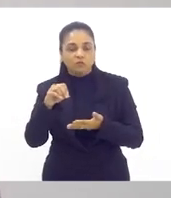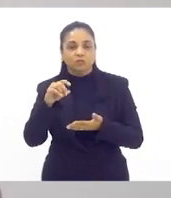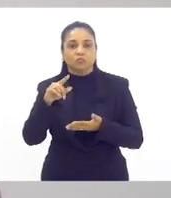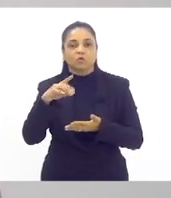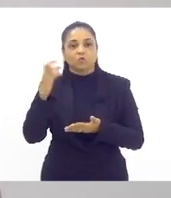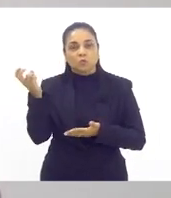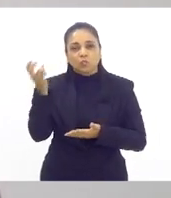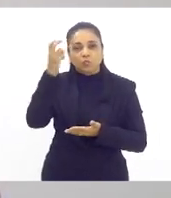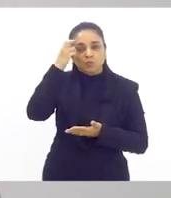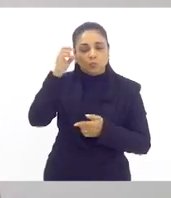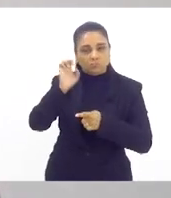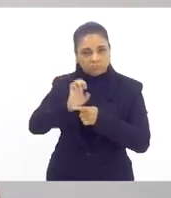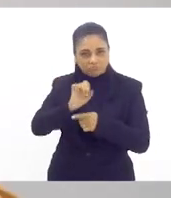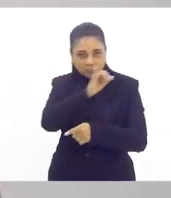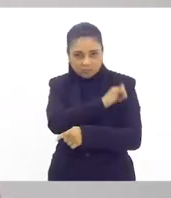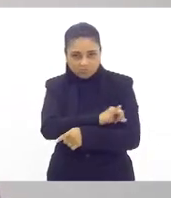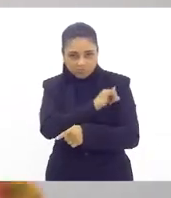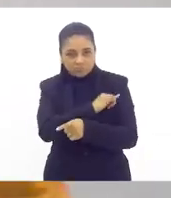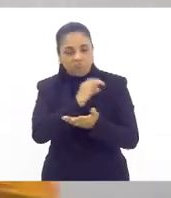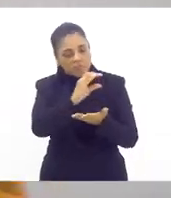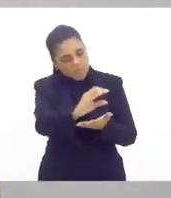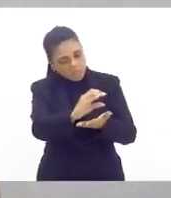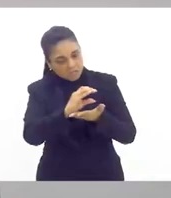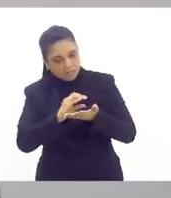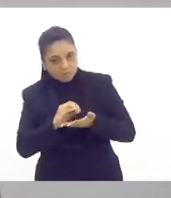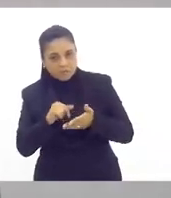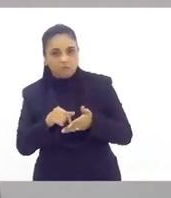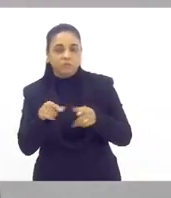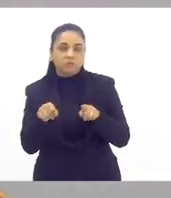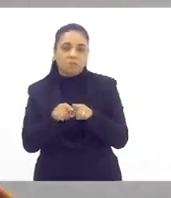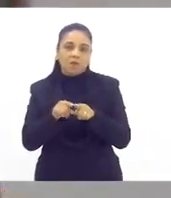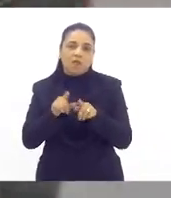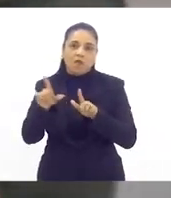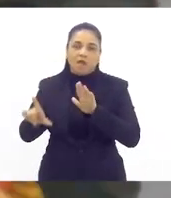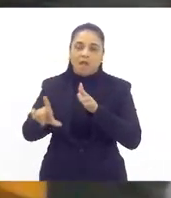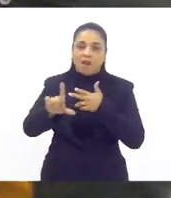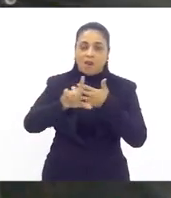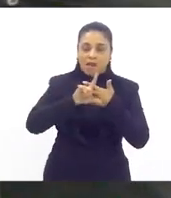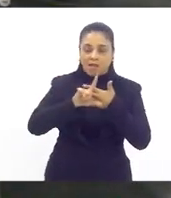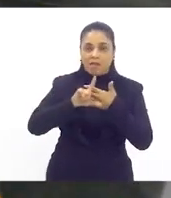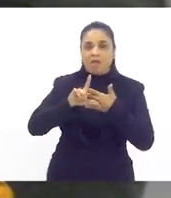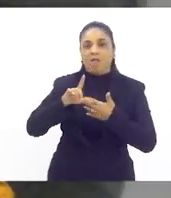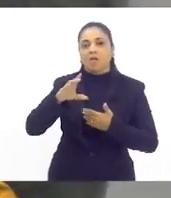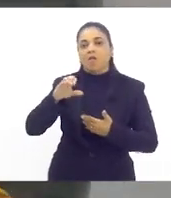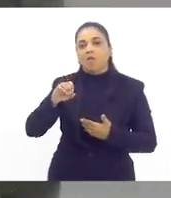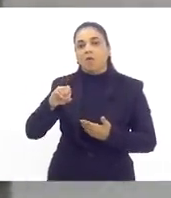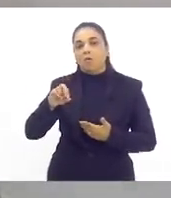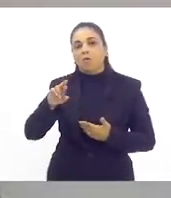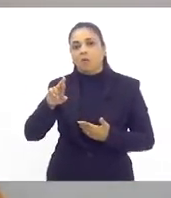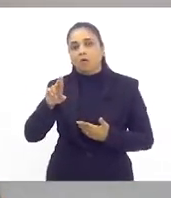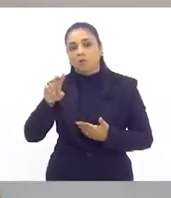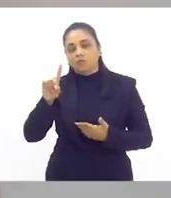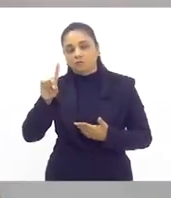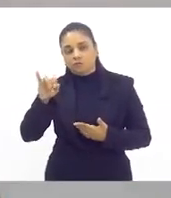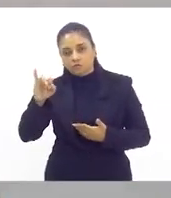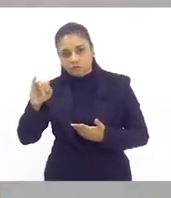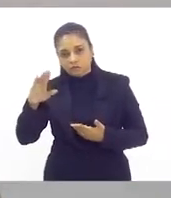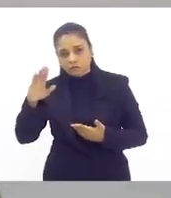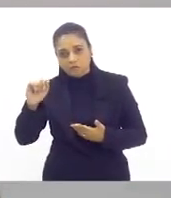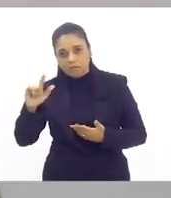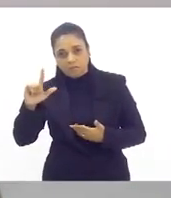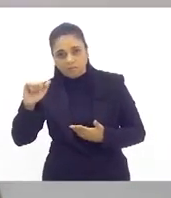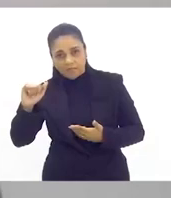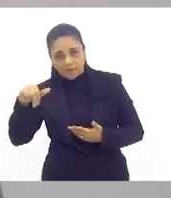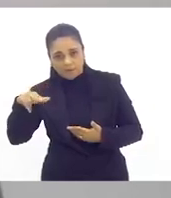do Estado do Rio de Janeiro que nós recebemos também os recursos da Lei Aldir Blank e é por esse fundo de cultura que nós vamos receber